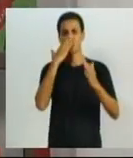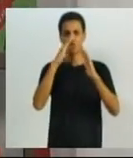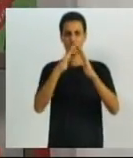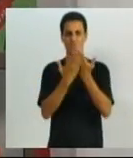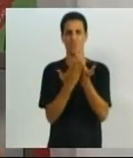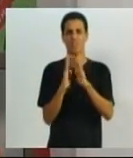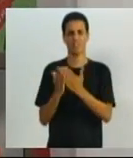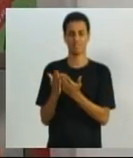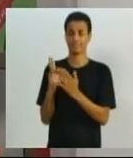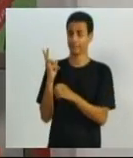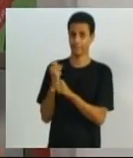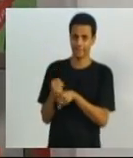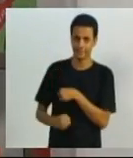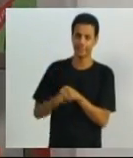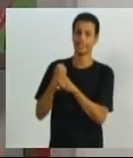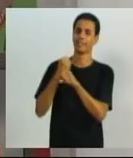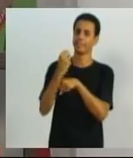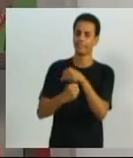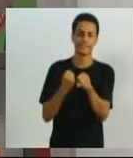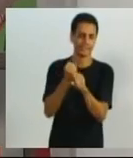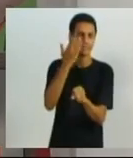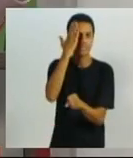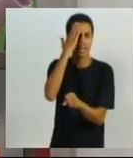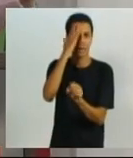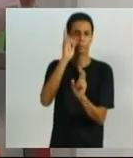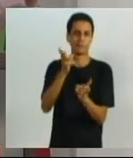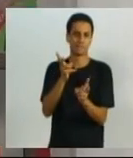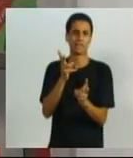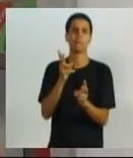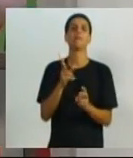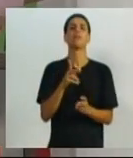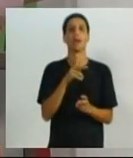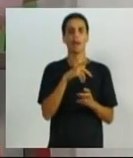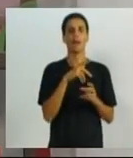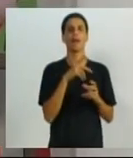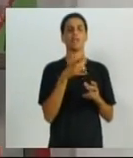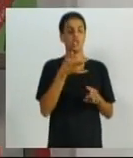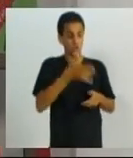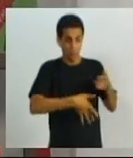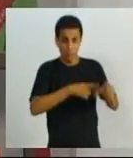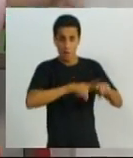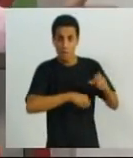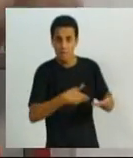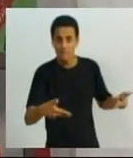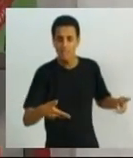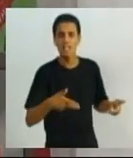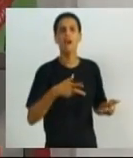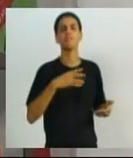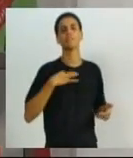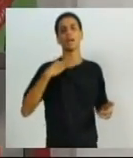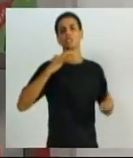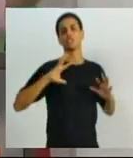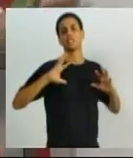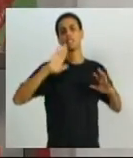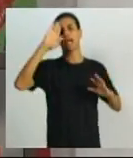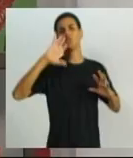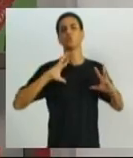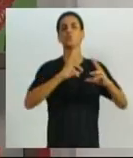que era histórico. Toda véspera de eleição, todos os candidatos pegavam a sobra de material e derramavam na